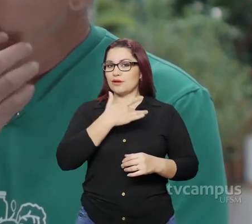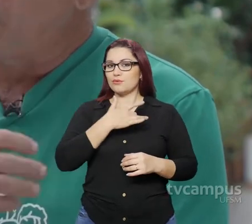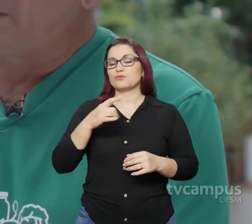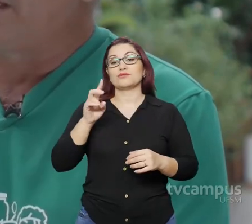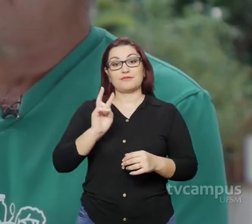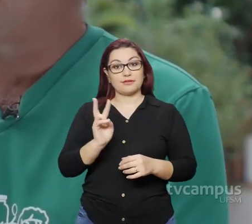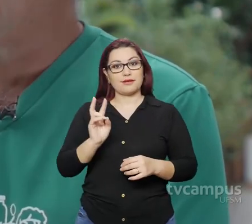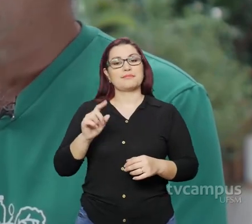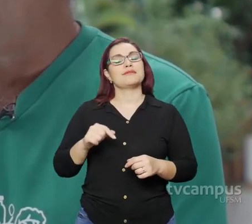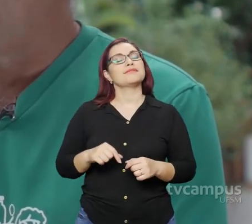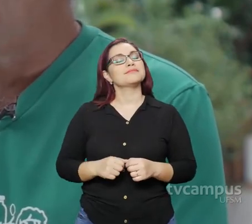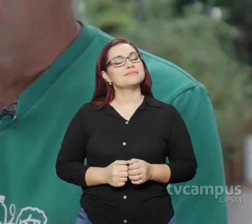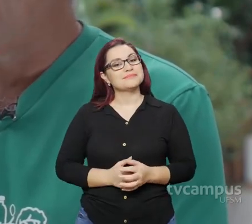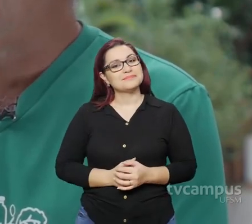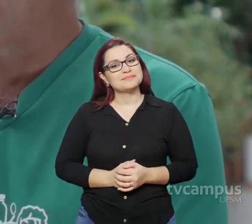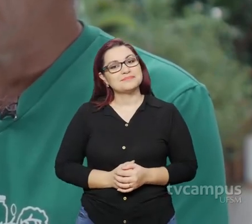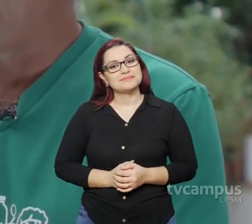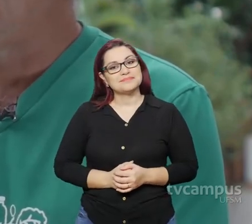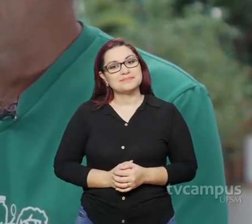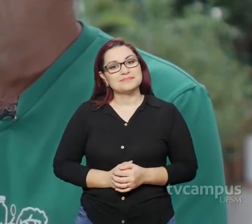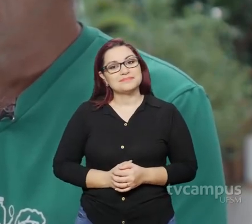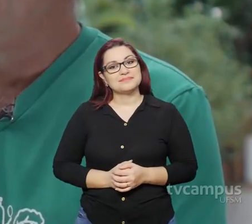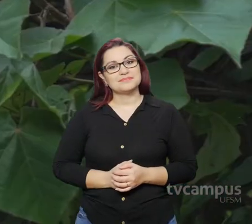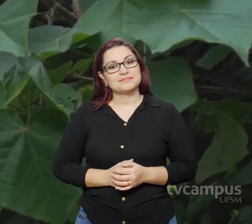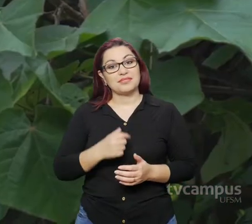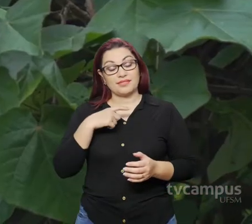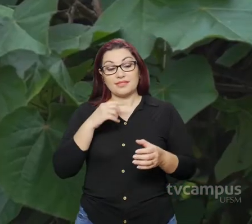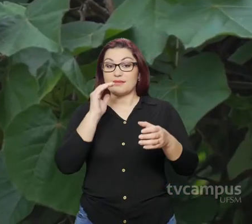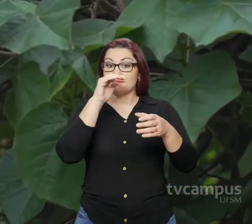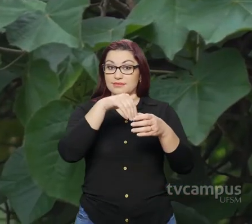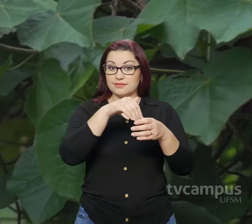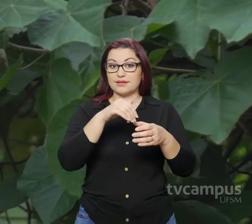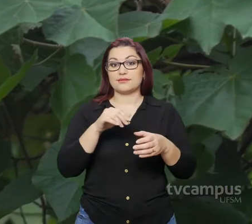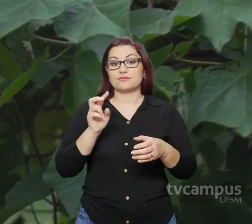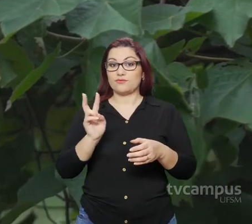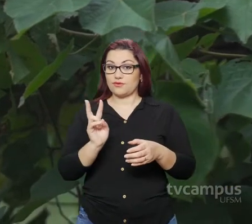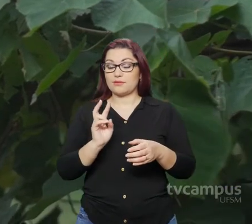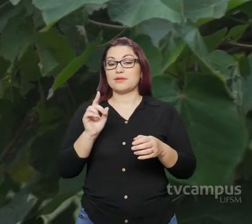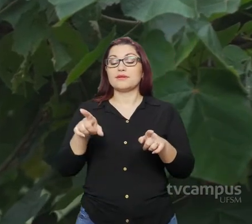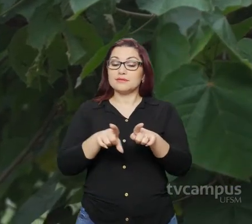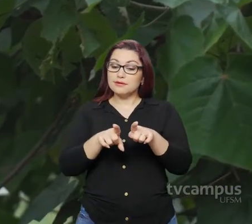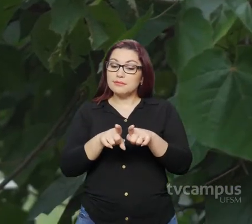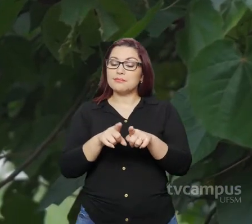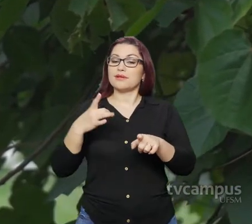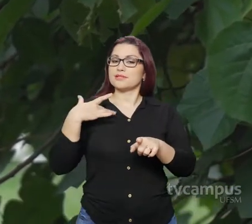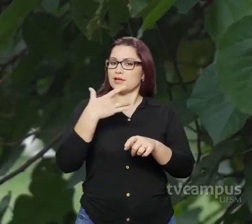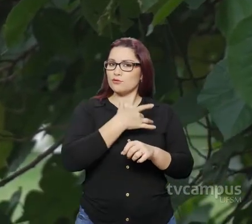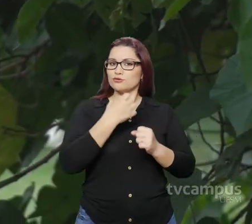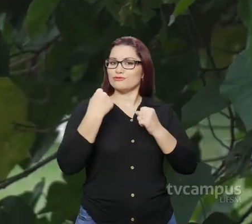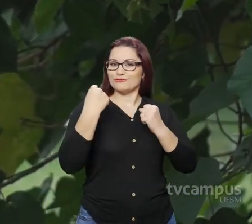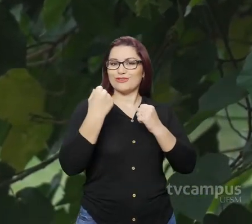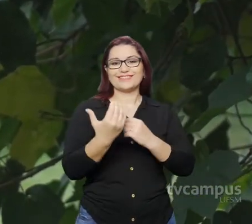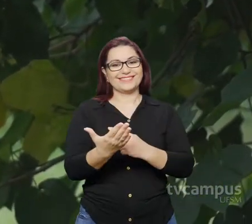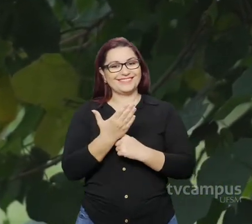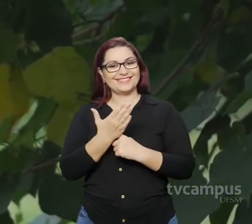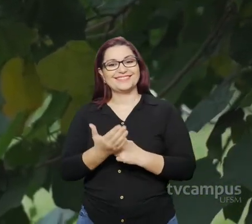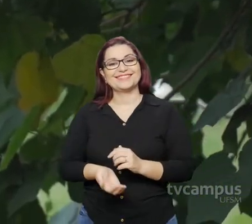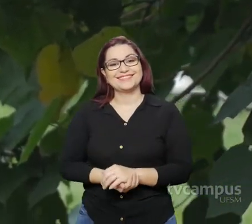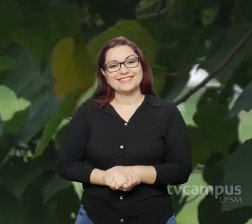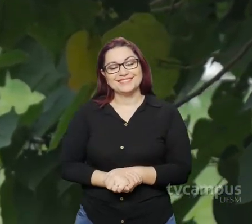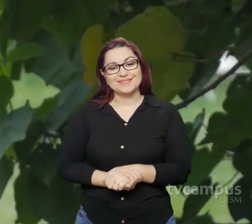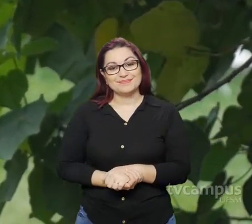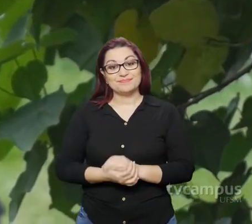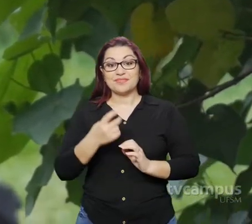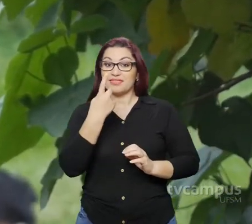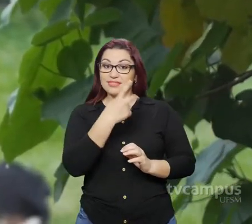ela traz propriedades medicinais. Eu posso citar a pitaia, a semente tem 50%